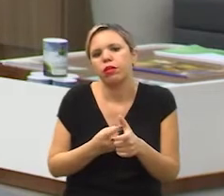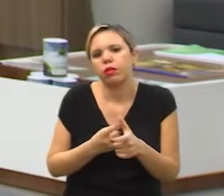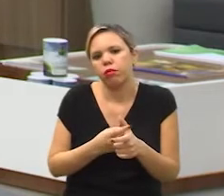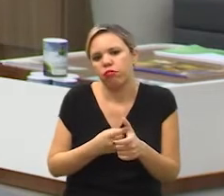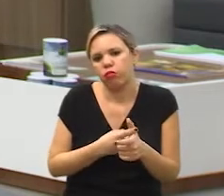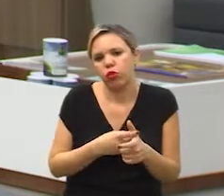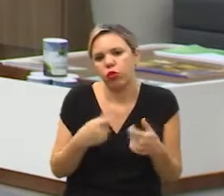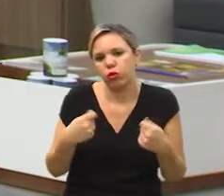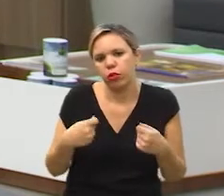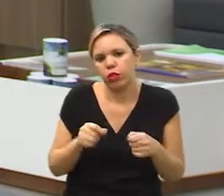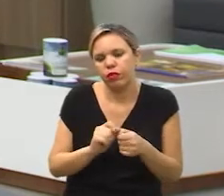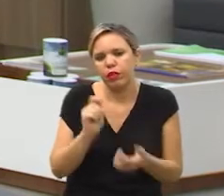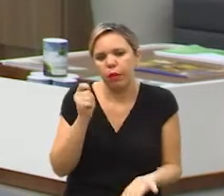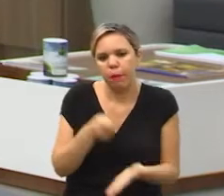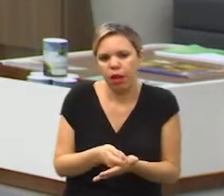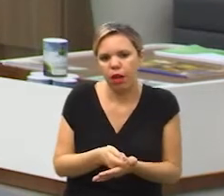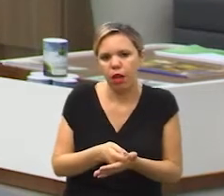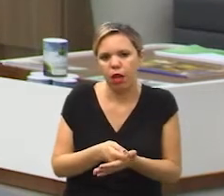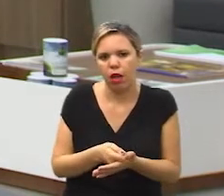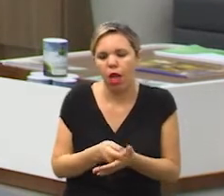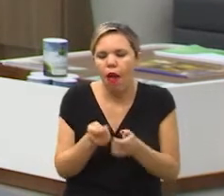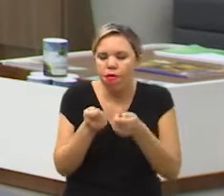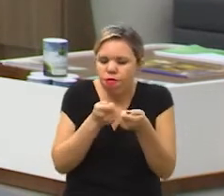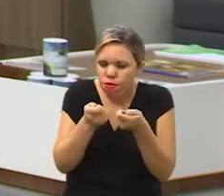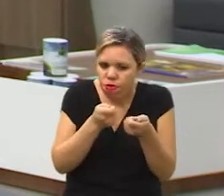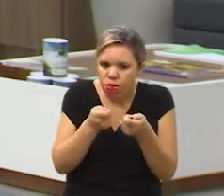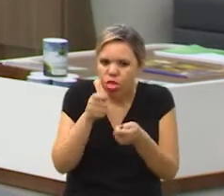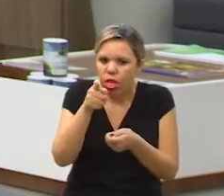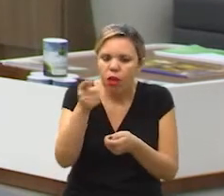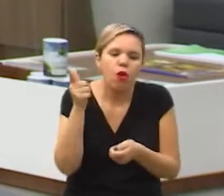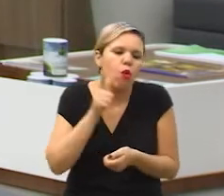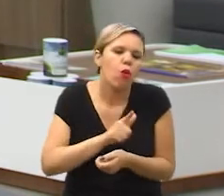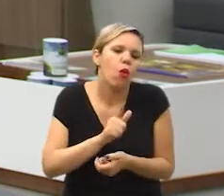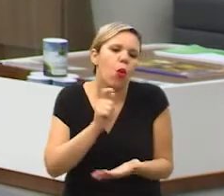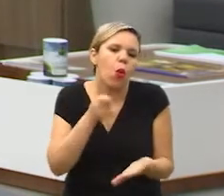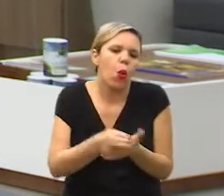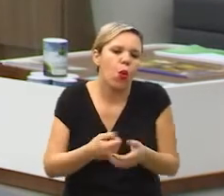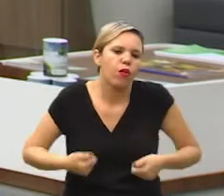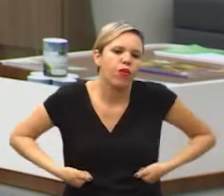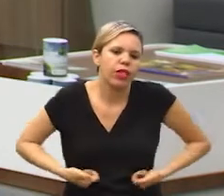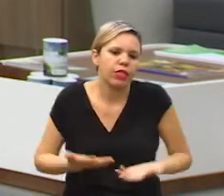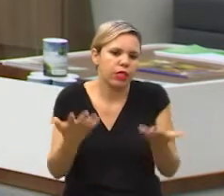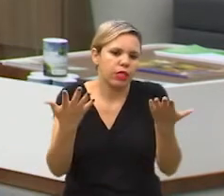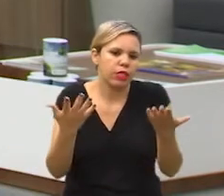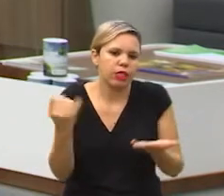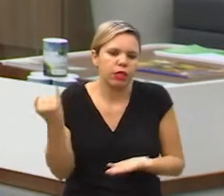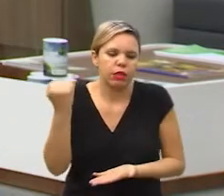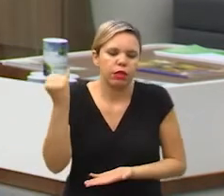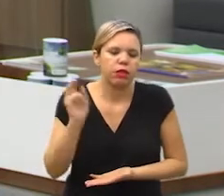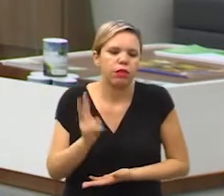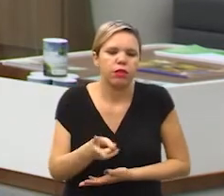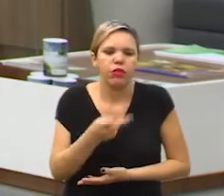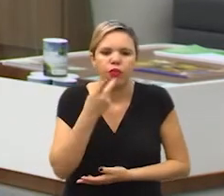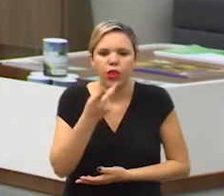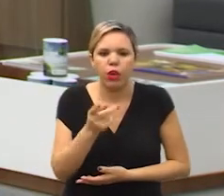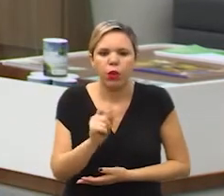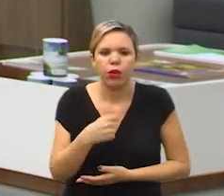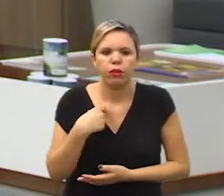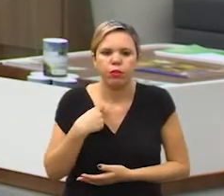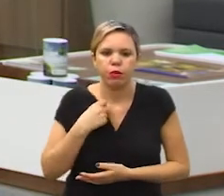suas receitas, e ali você faz um equilíbrio do que você ganha para o que você vai gastar. É sempre importante dizer